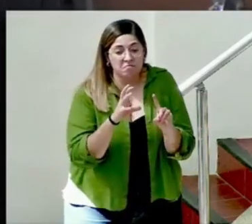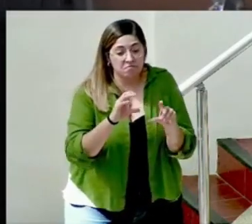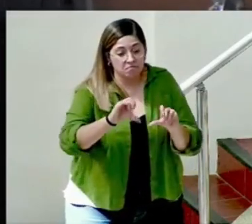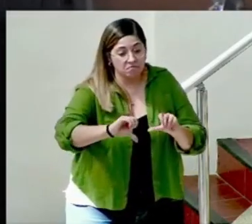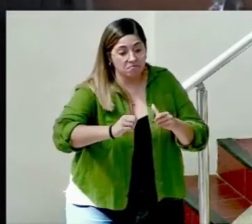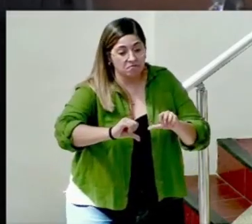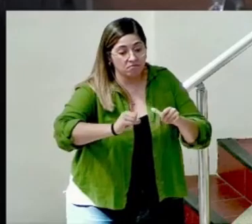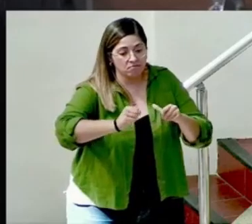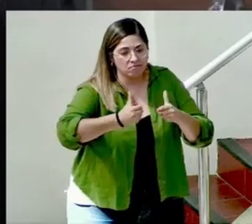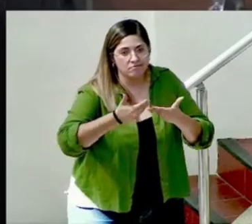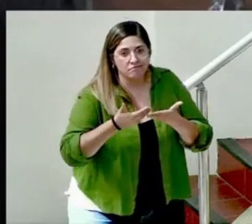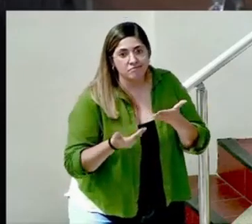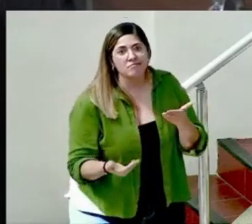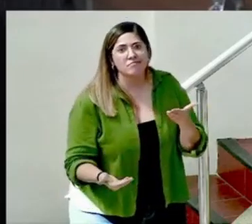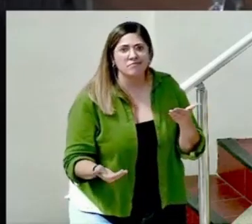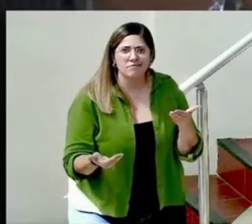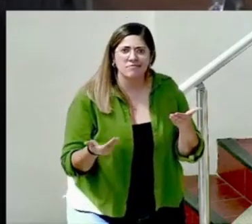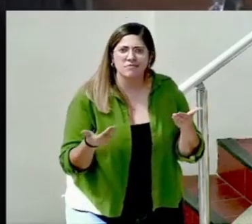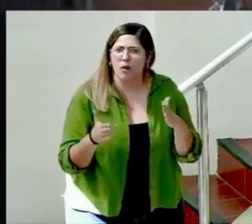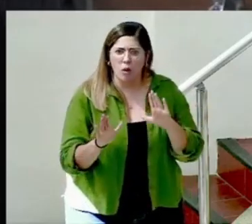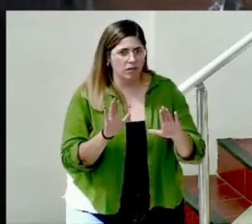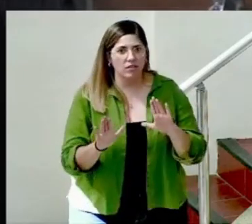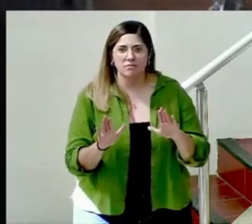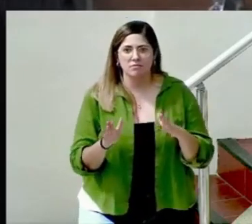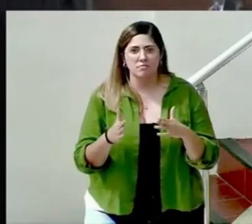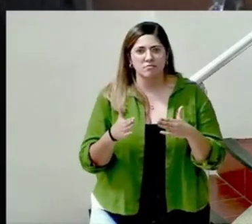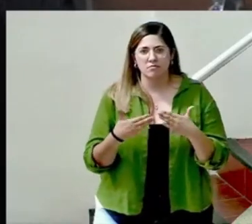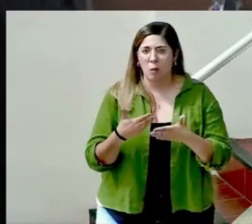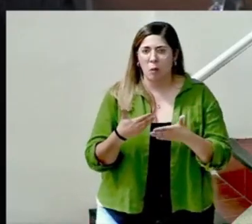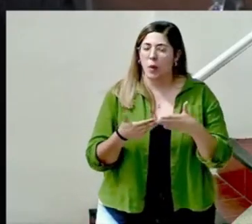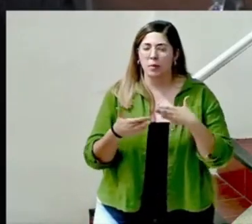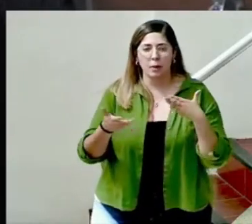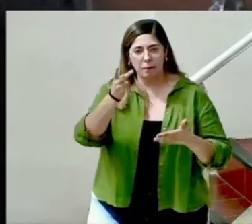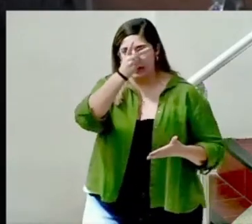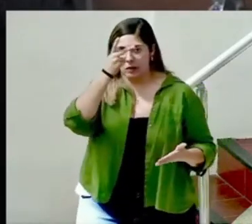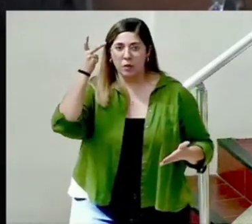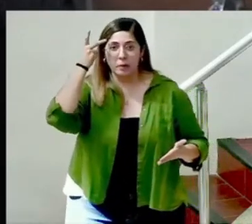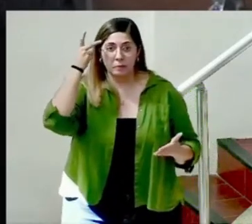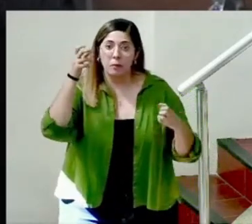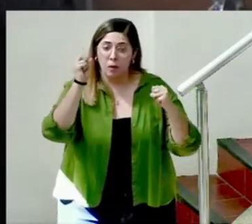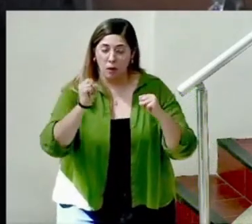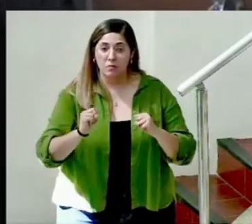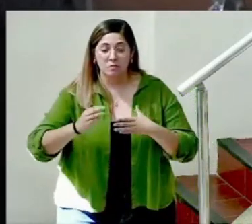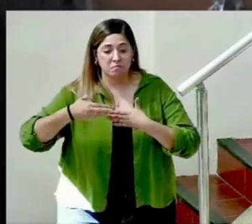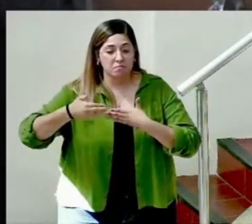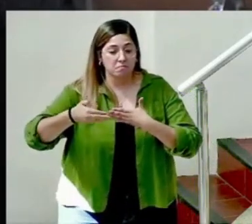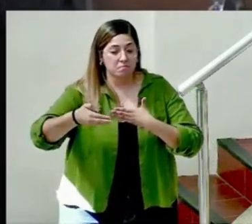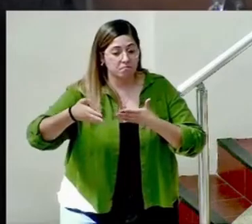ser ludibriado ou se corromper ao longo do caminho.